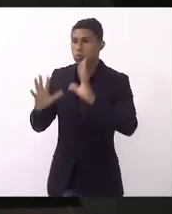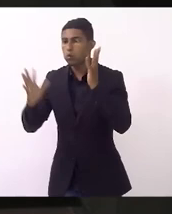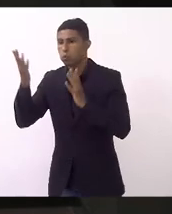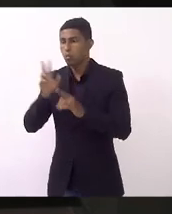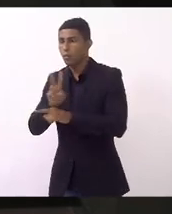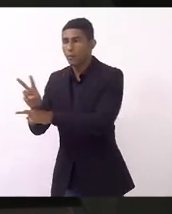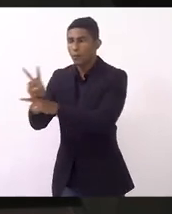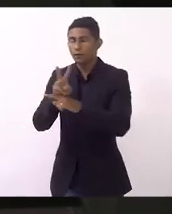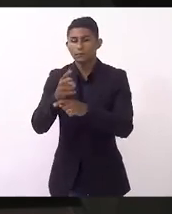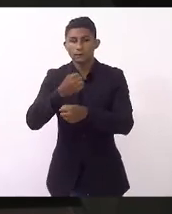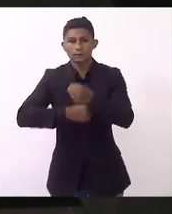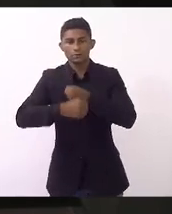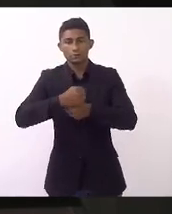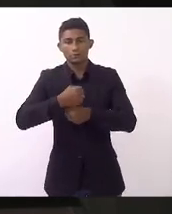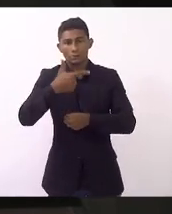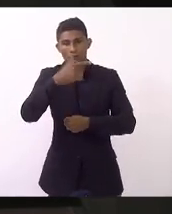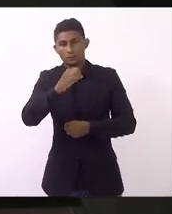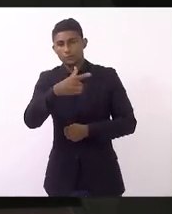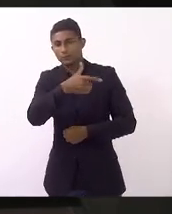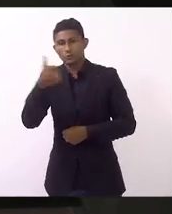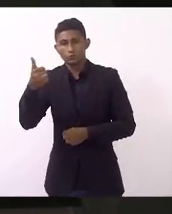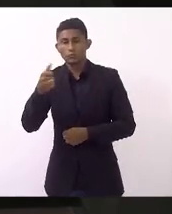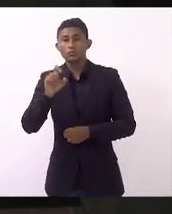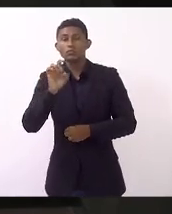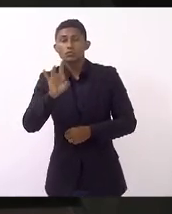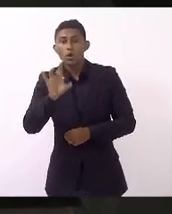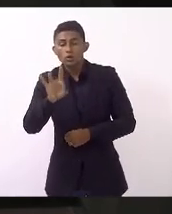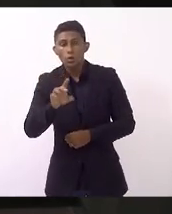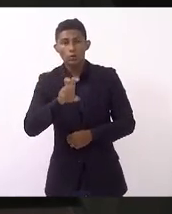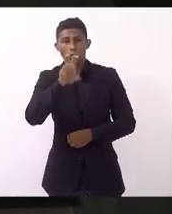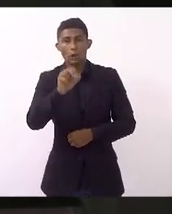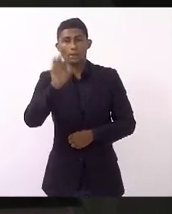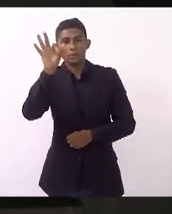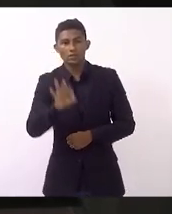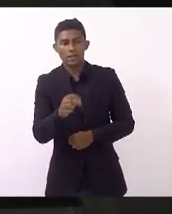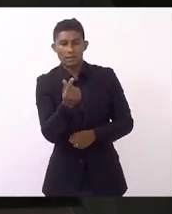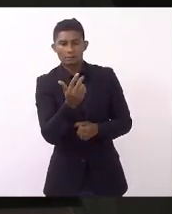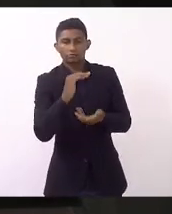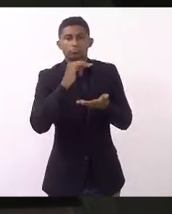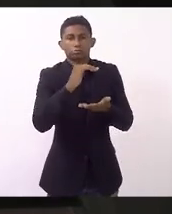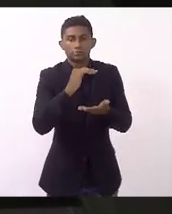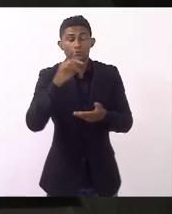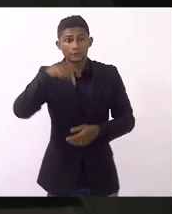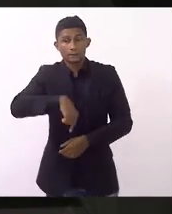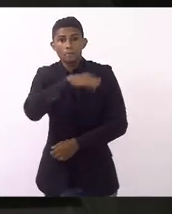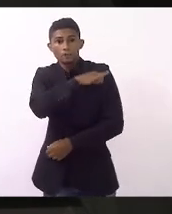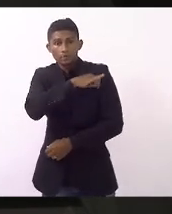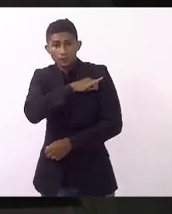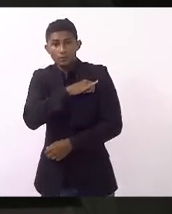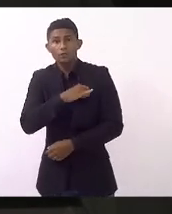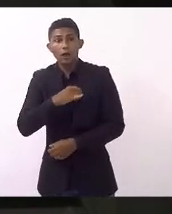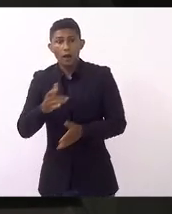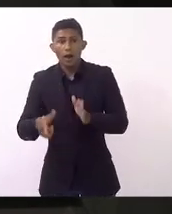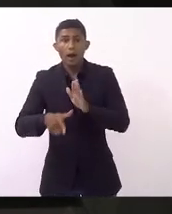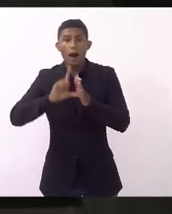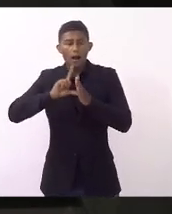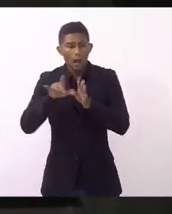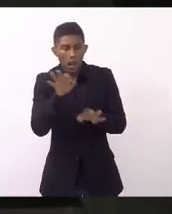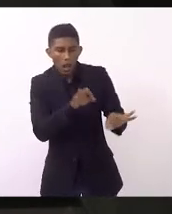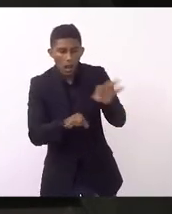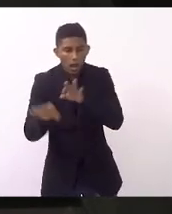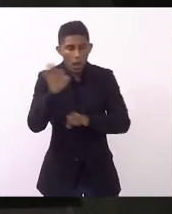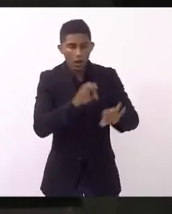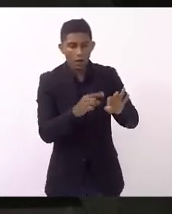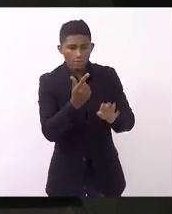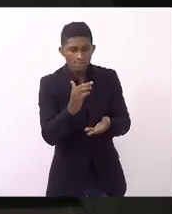2021, pouco mais de 50% desse orçamento. Então, quer dizer o seguinte, o Estado do Rio de Janeiro programa investimentos, né, para